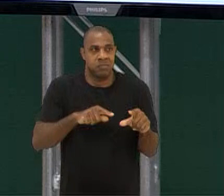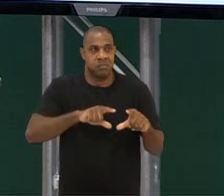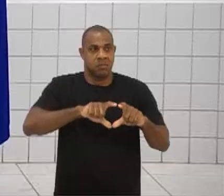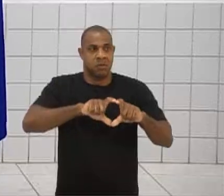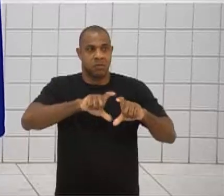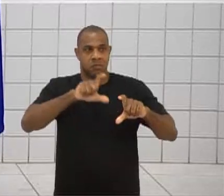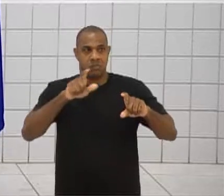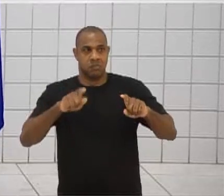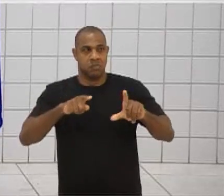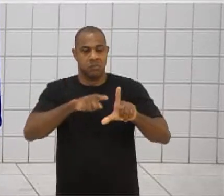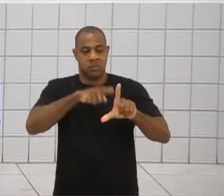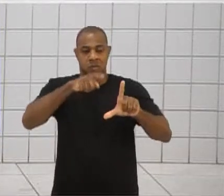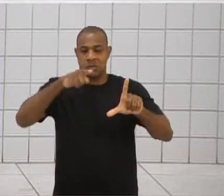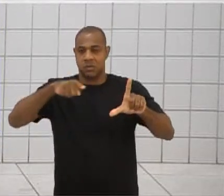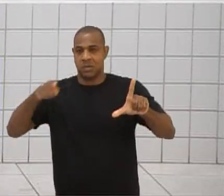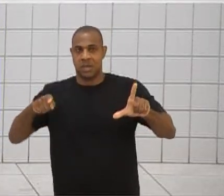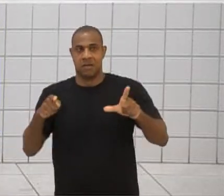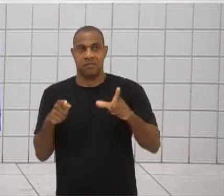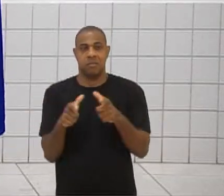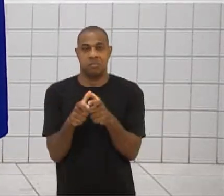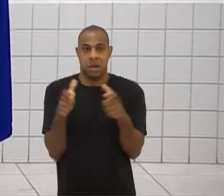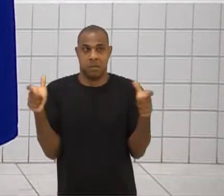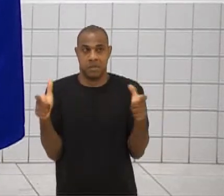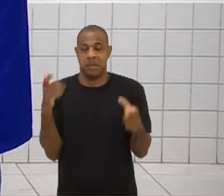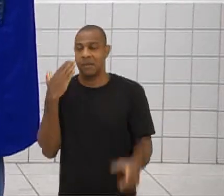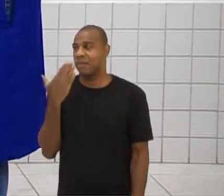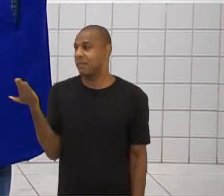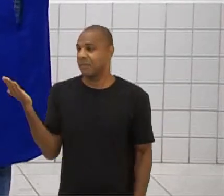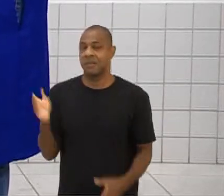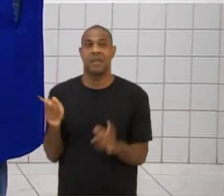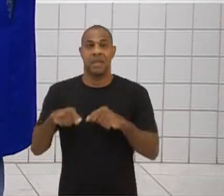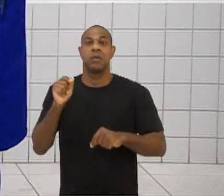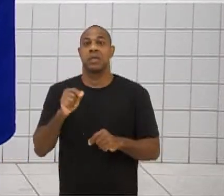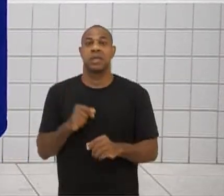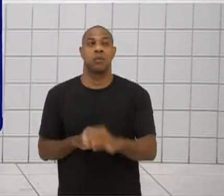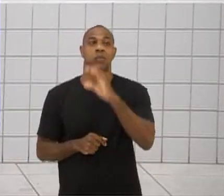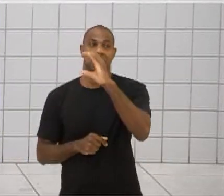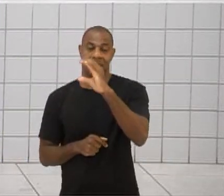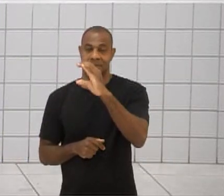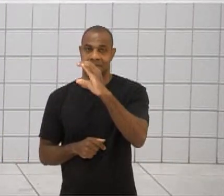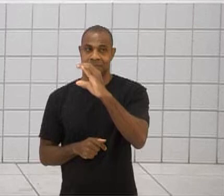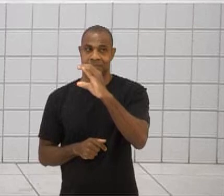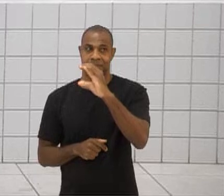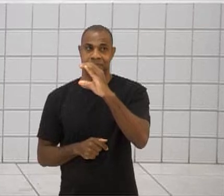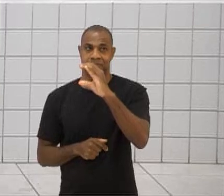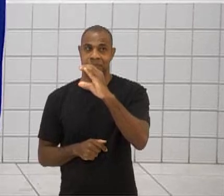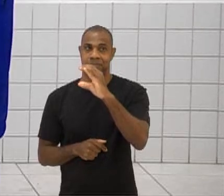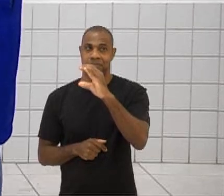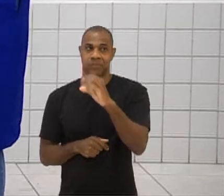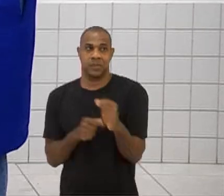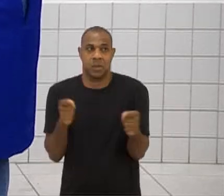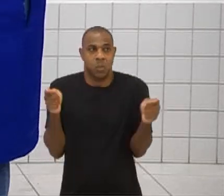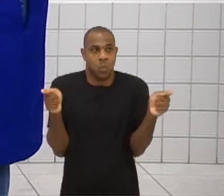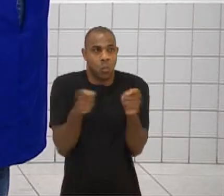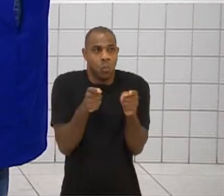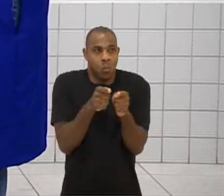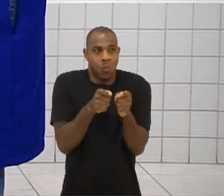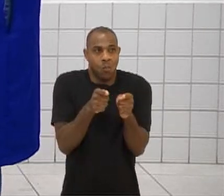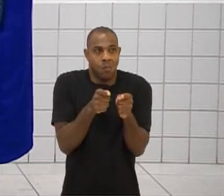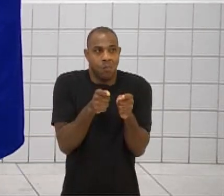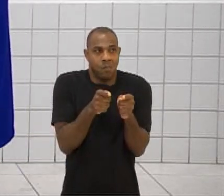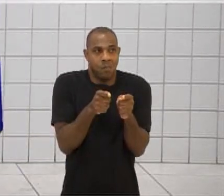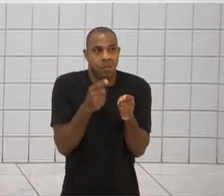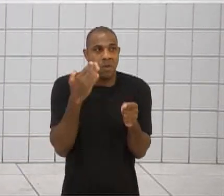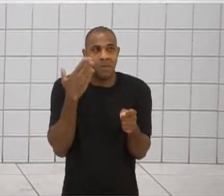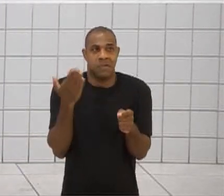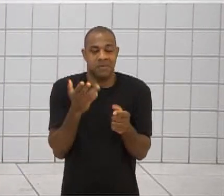mais ampliado. Foi isso que quem define isso é o parâmetro C. E na função comprimidinha ali, que é π sobre 2, ó, veja